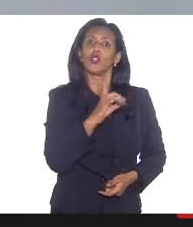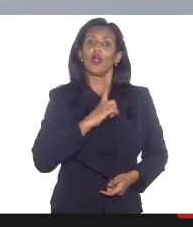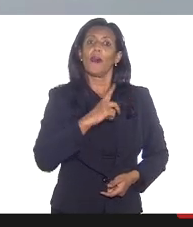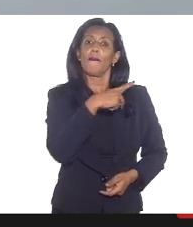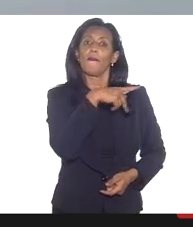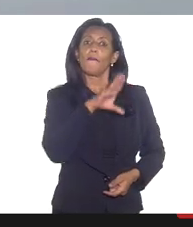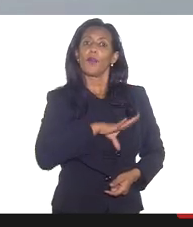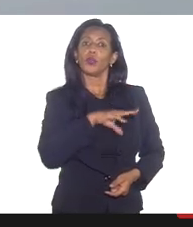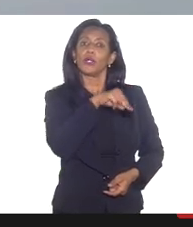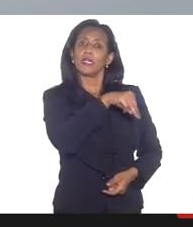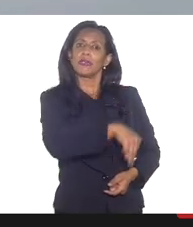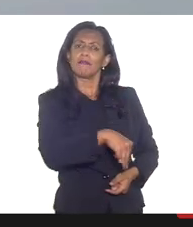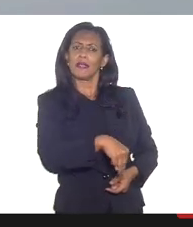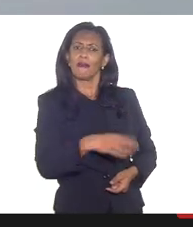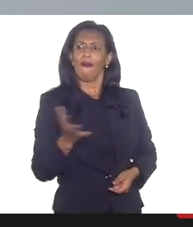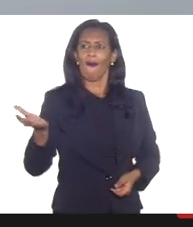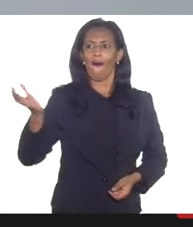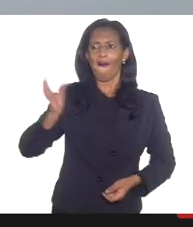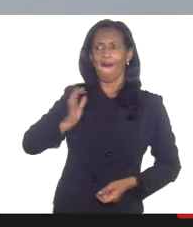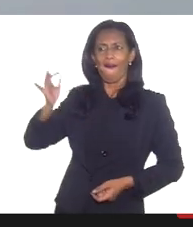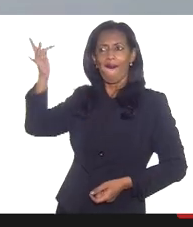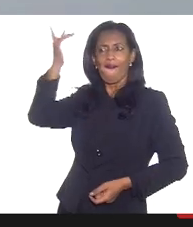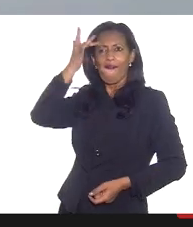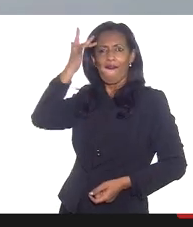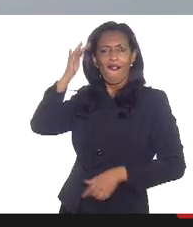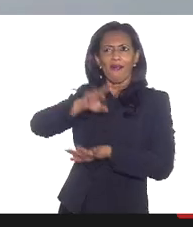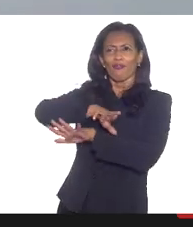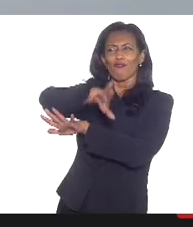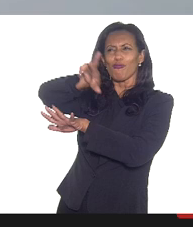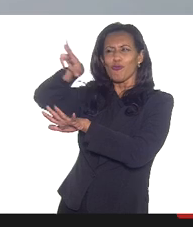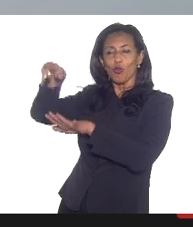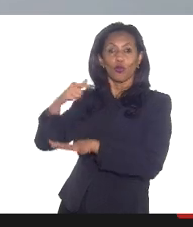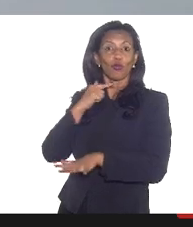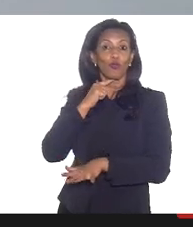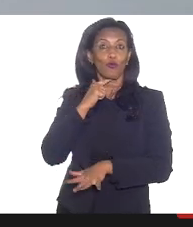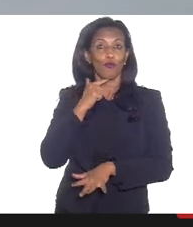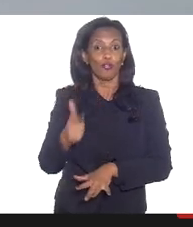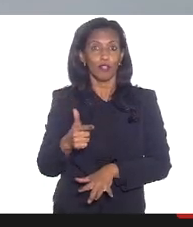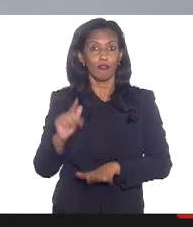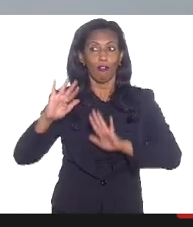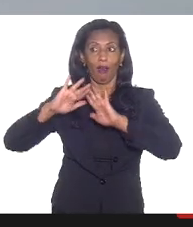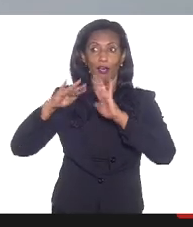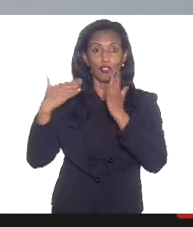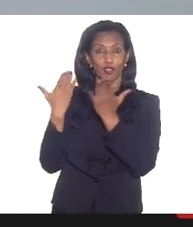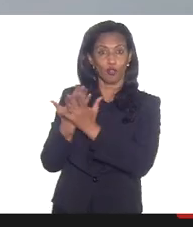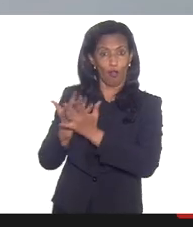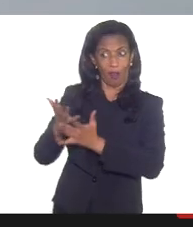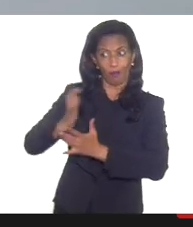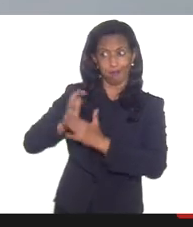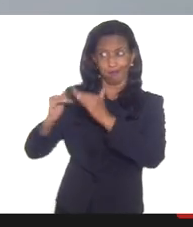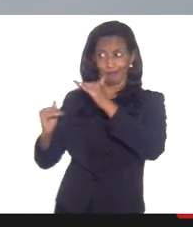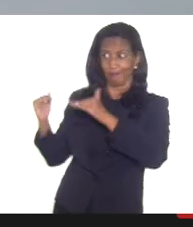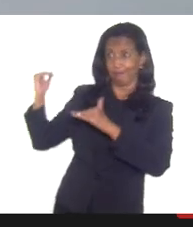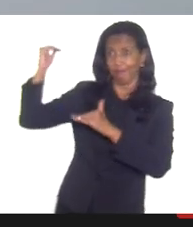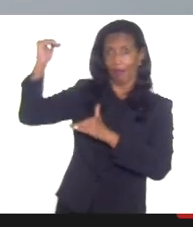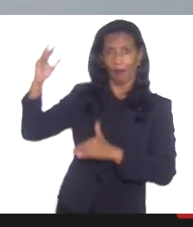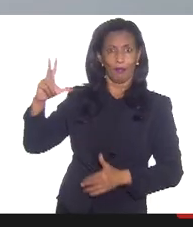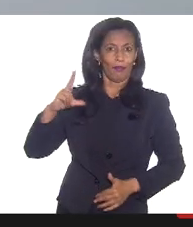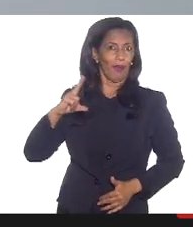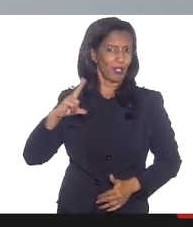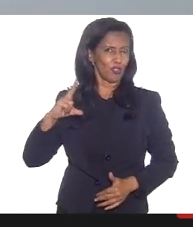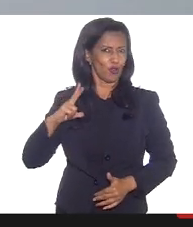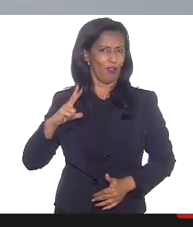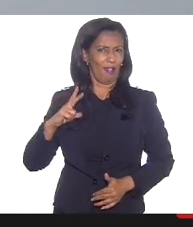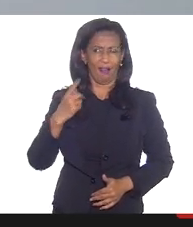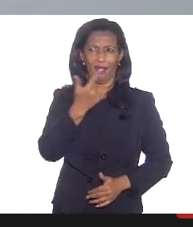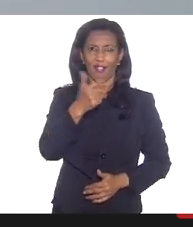filhos da burguesia, todas as outras, porque duvido que uma escola, né, de alto padrão, vamos dizer assim, particular,